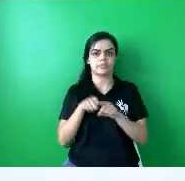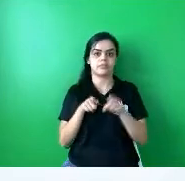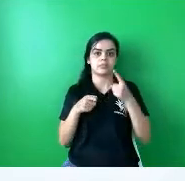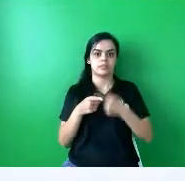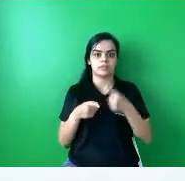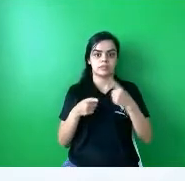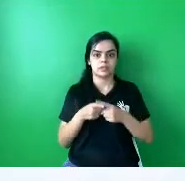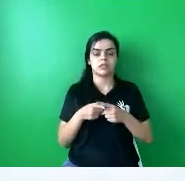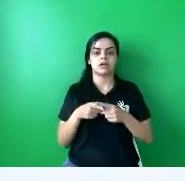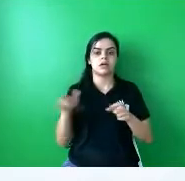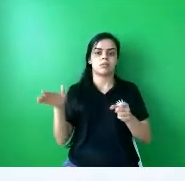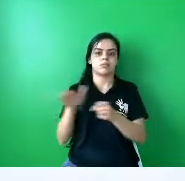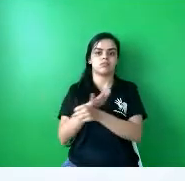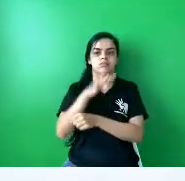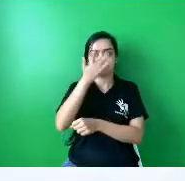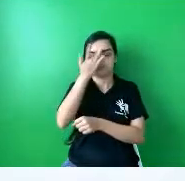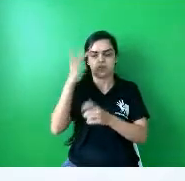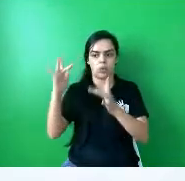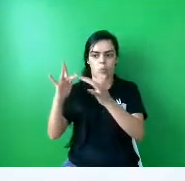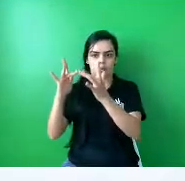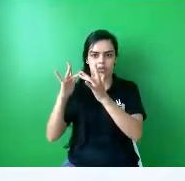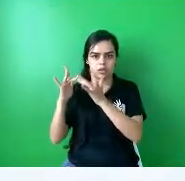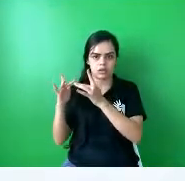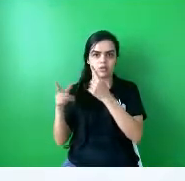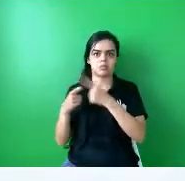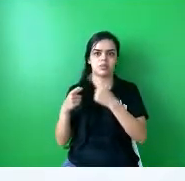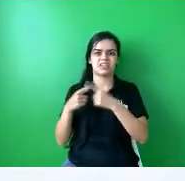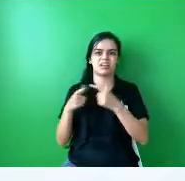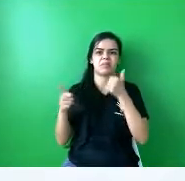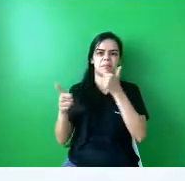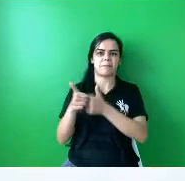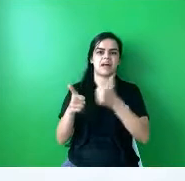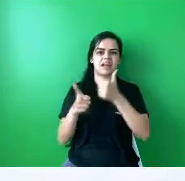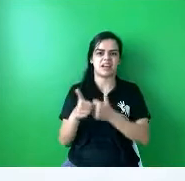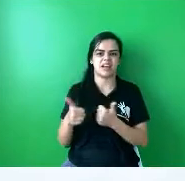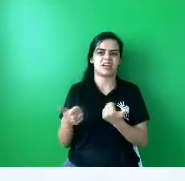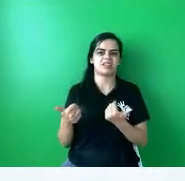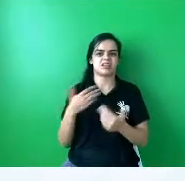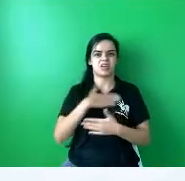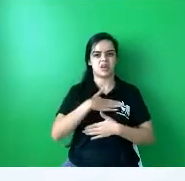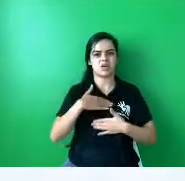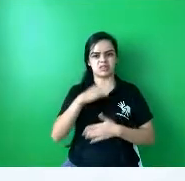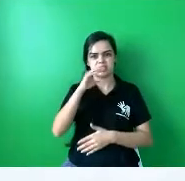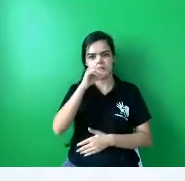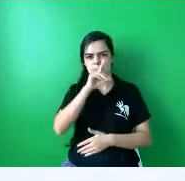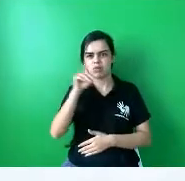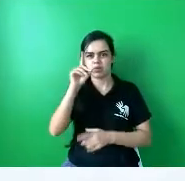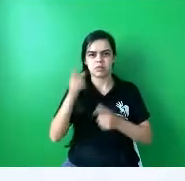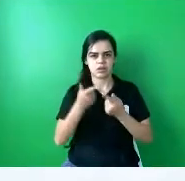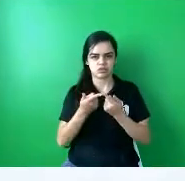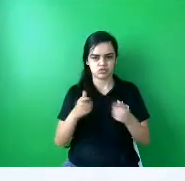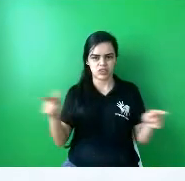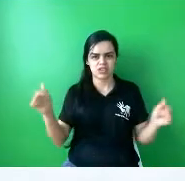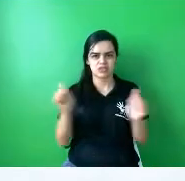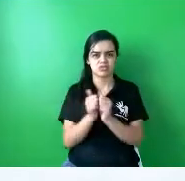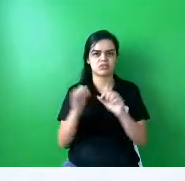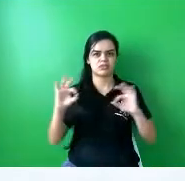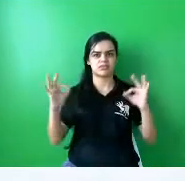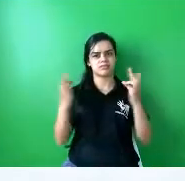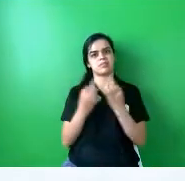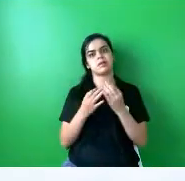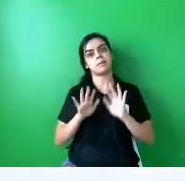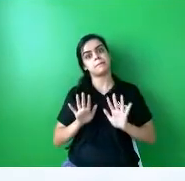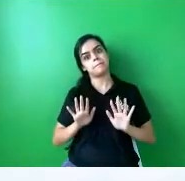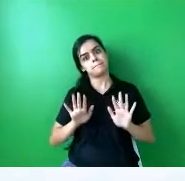da aglomeração, porque nós temos lá os nossos quiosques, que o pessoal gosta de ir lá no final de semana fazer um churrasco com a família, mas